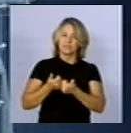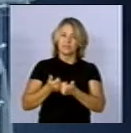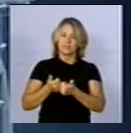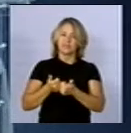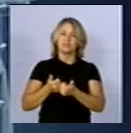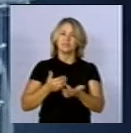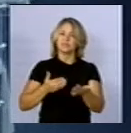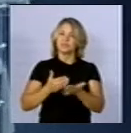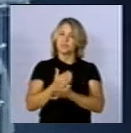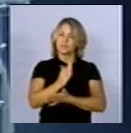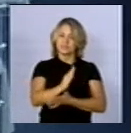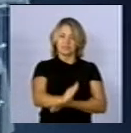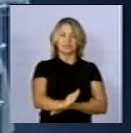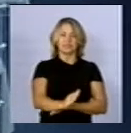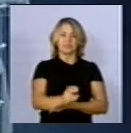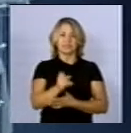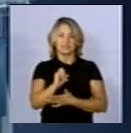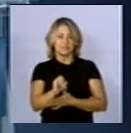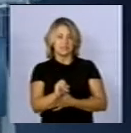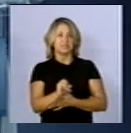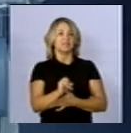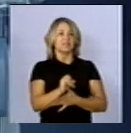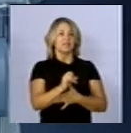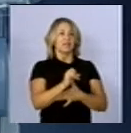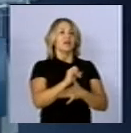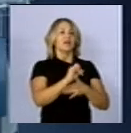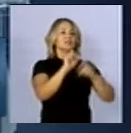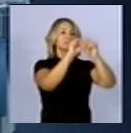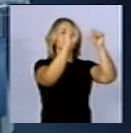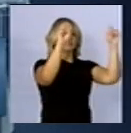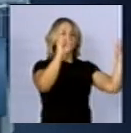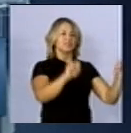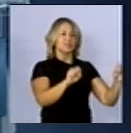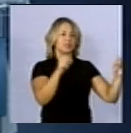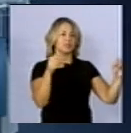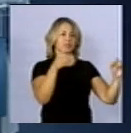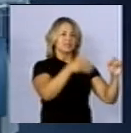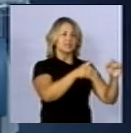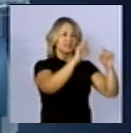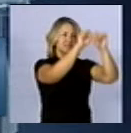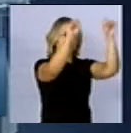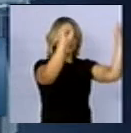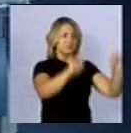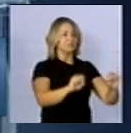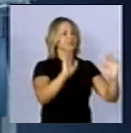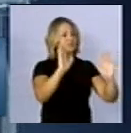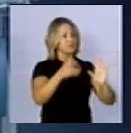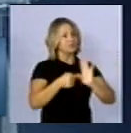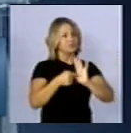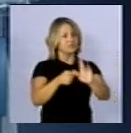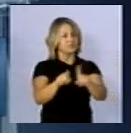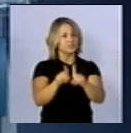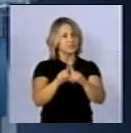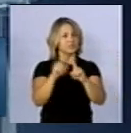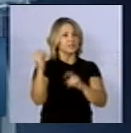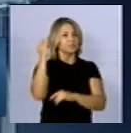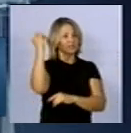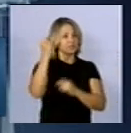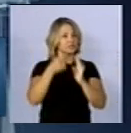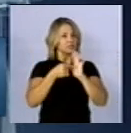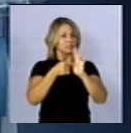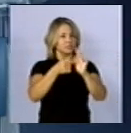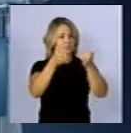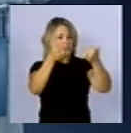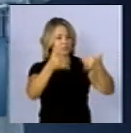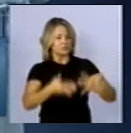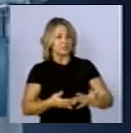aprovação que a intervenção em Sistemas isso aí já foi colocado e e eu acho que seria interessante explicar isso quando se tem